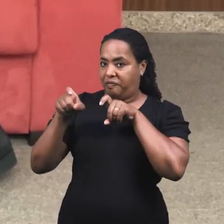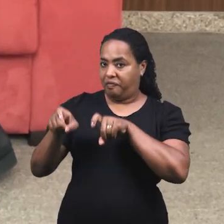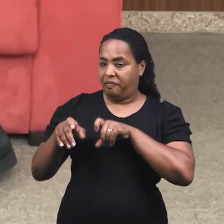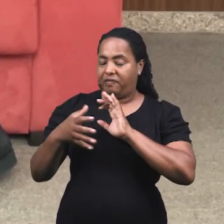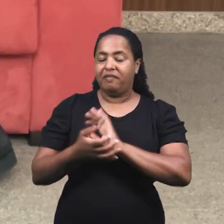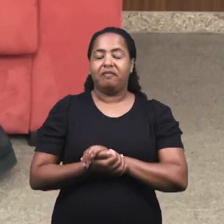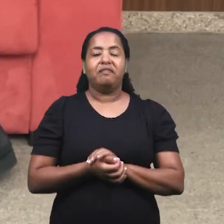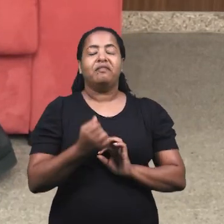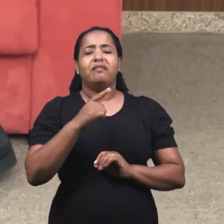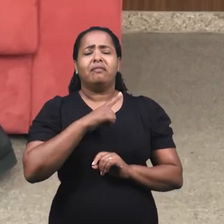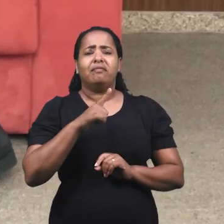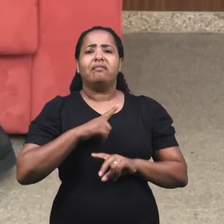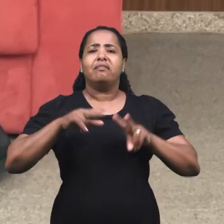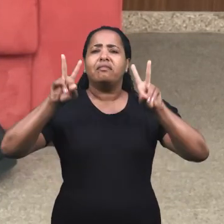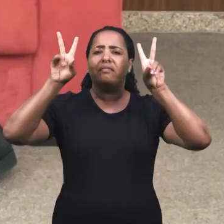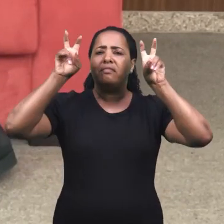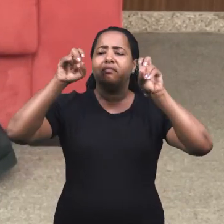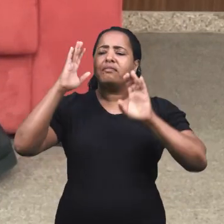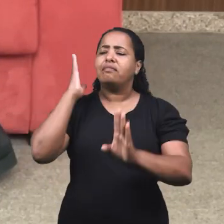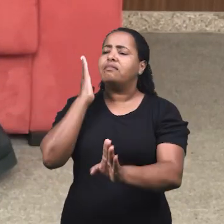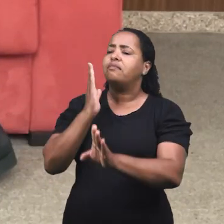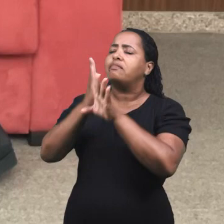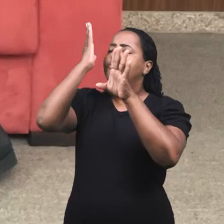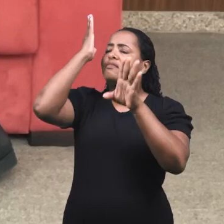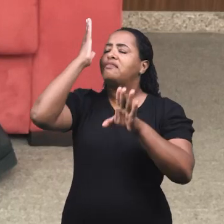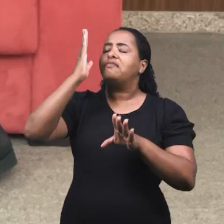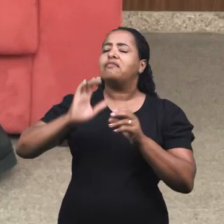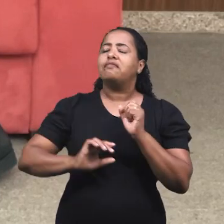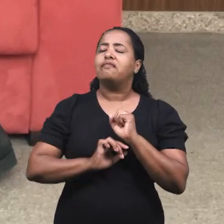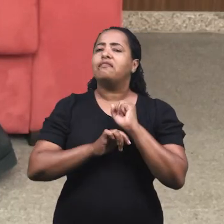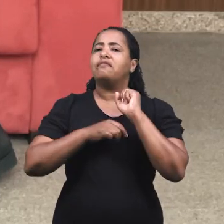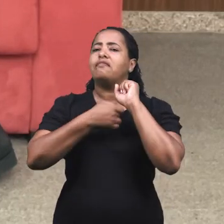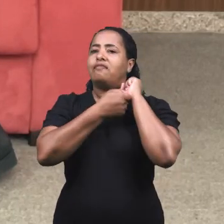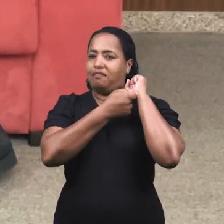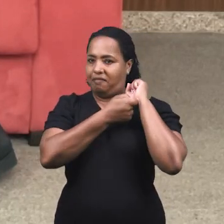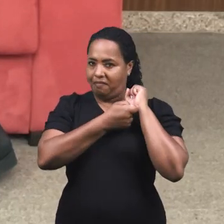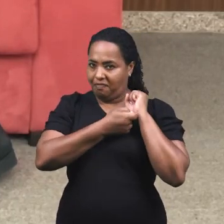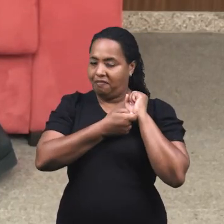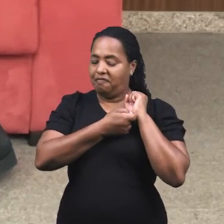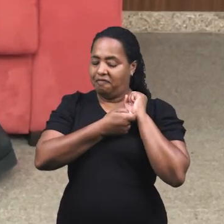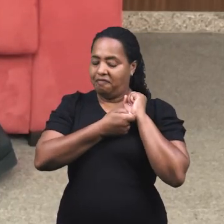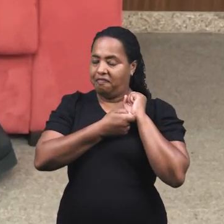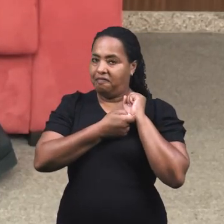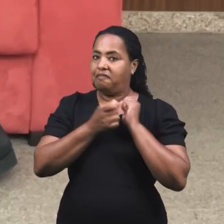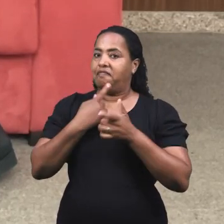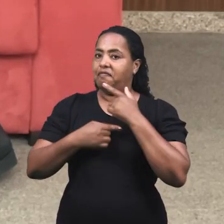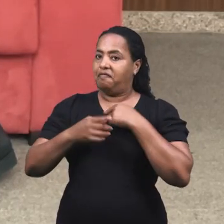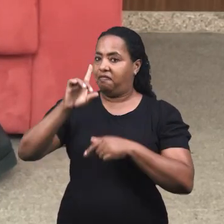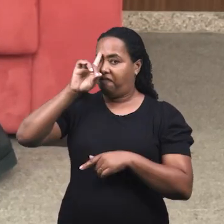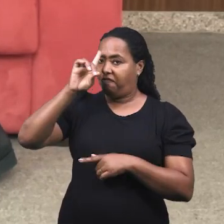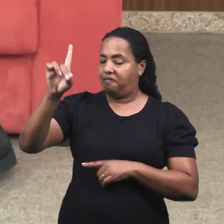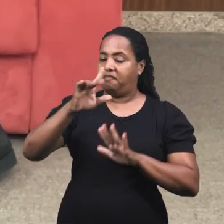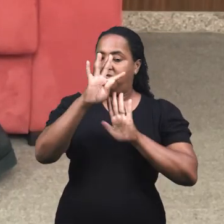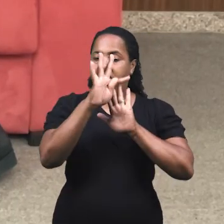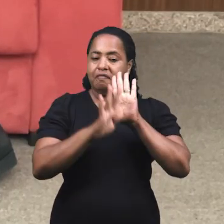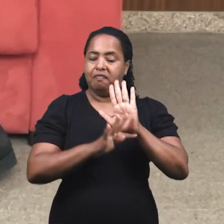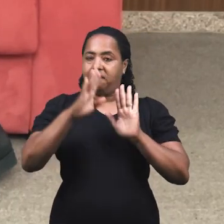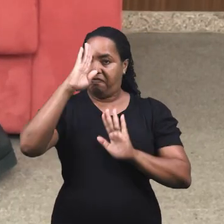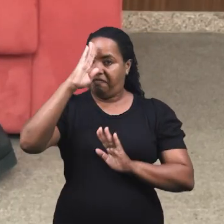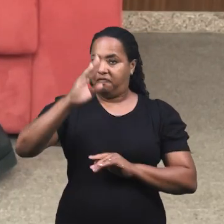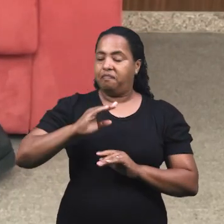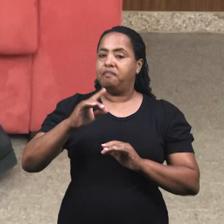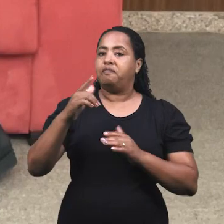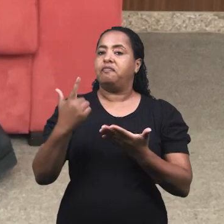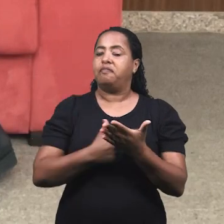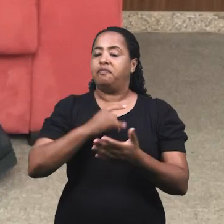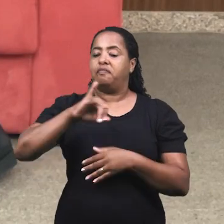nós estamos então estudando o tema Descobrindo os Mistérios da Vontade de Deus, cujo texto fundamental